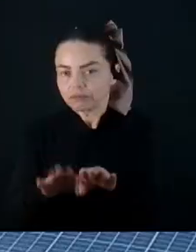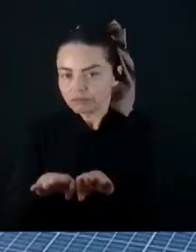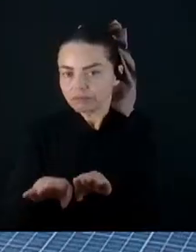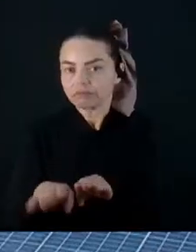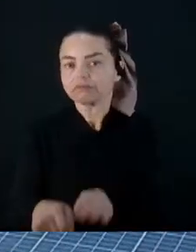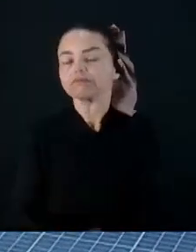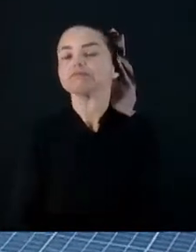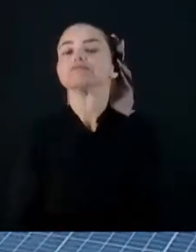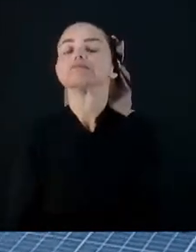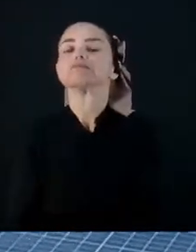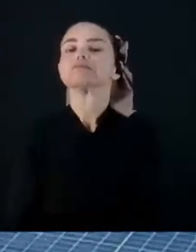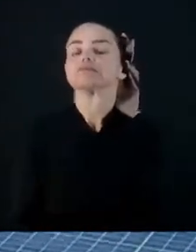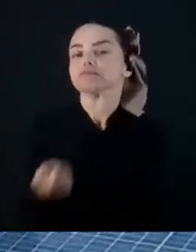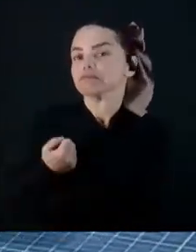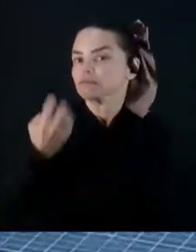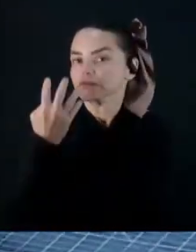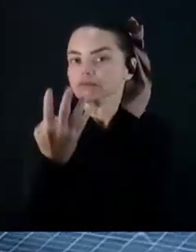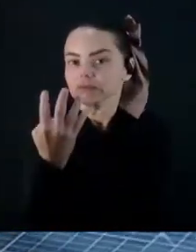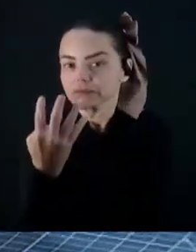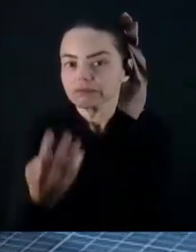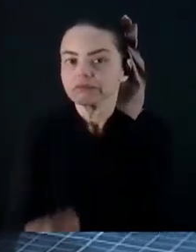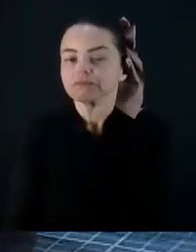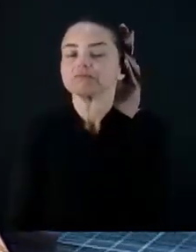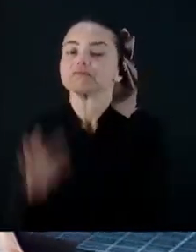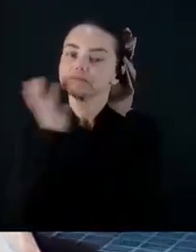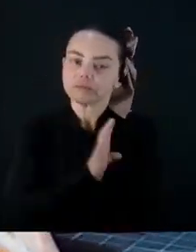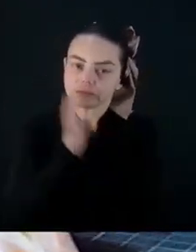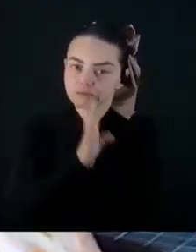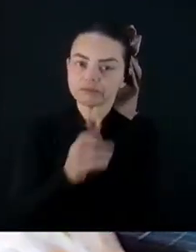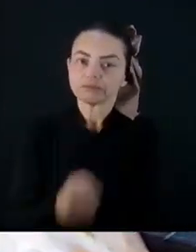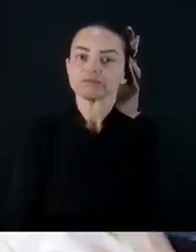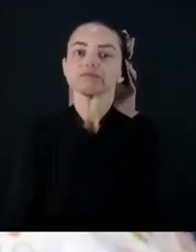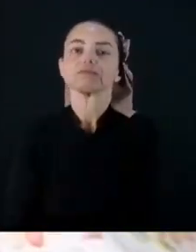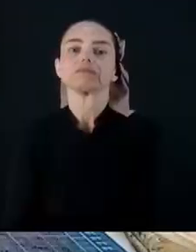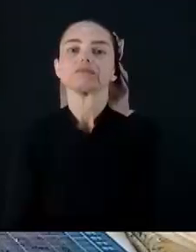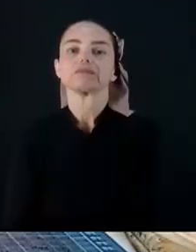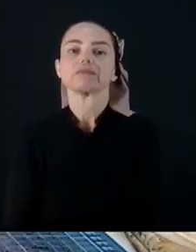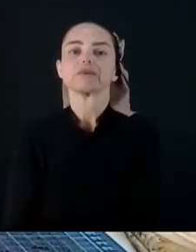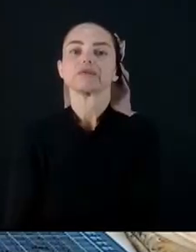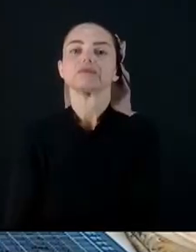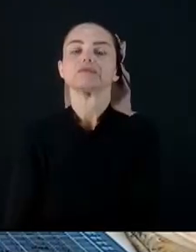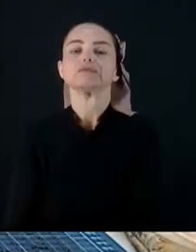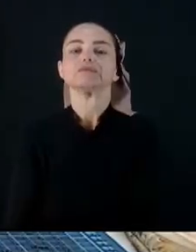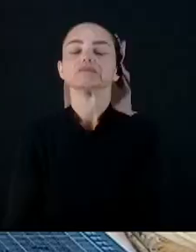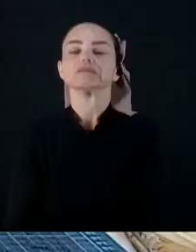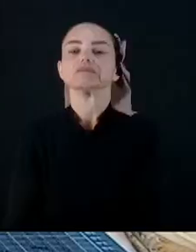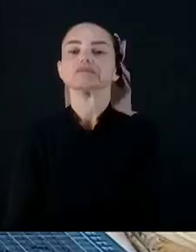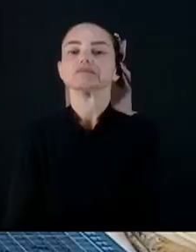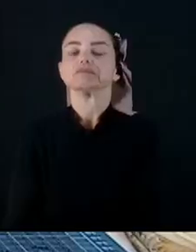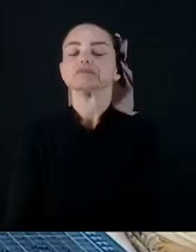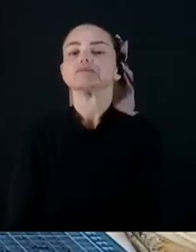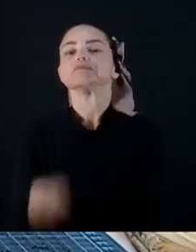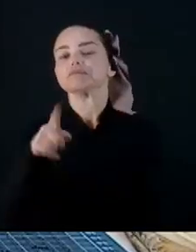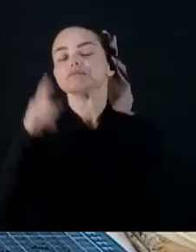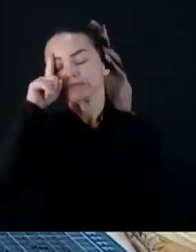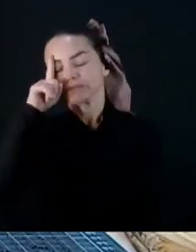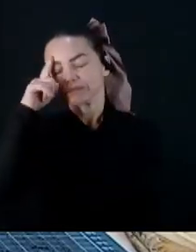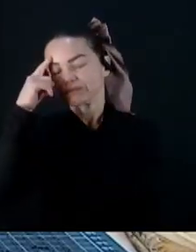4, tá? Que fica bem bacana a costura. Outra ideia legal